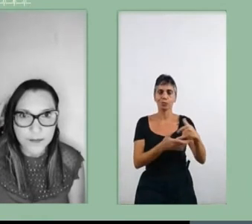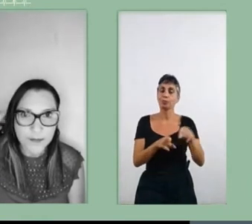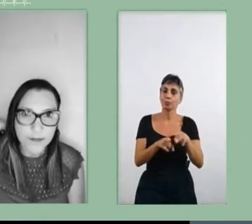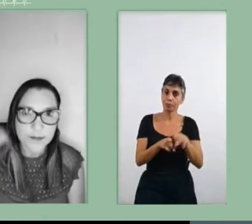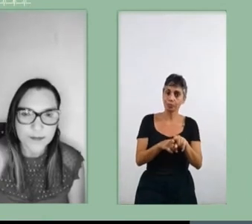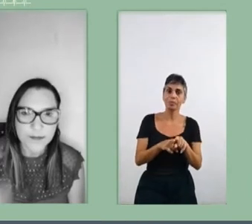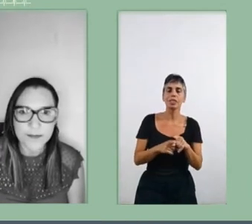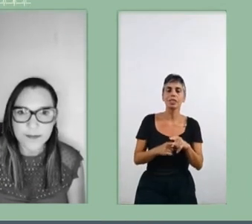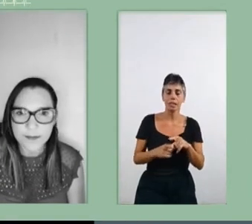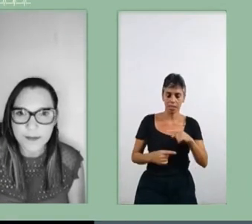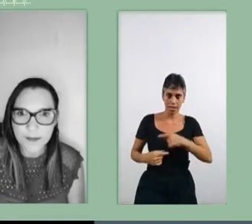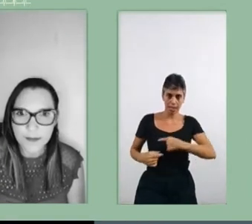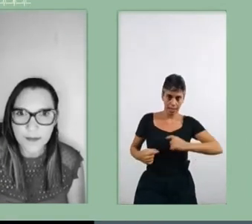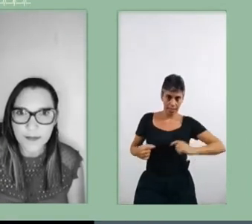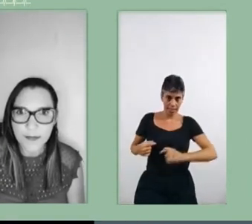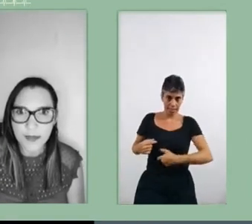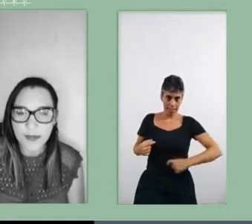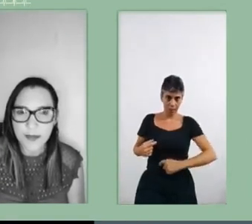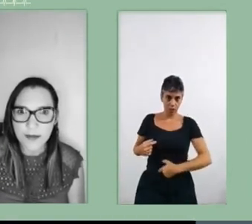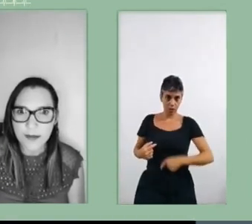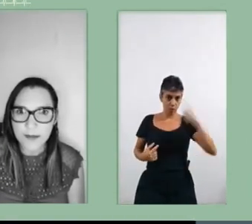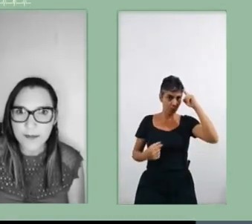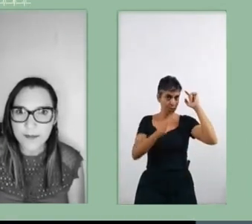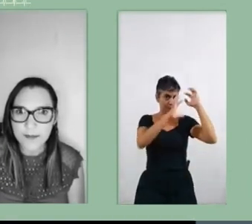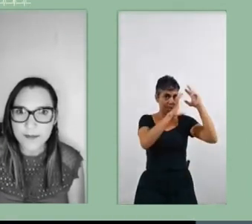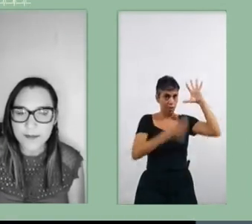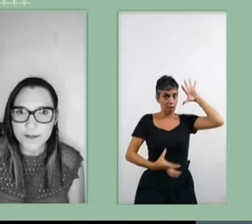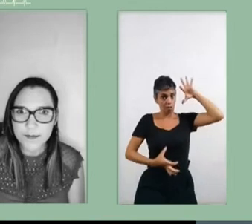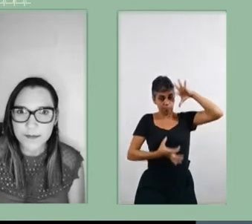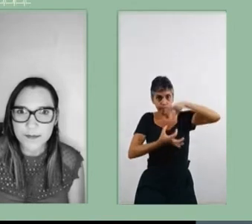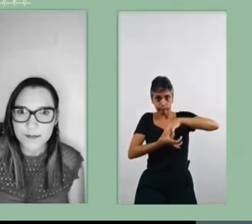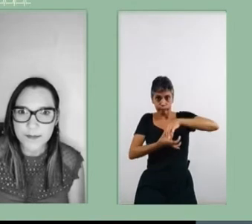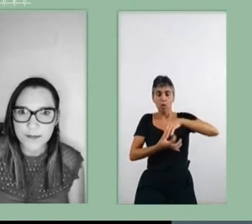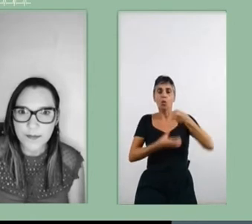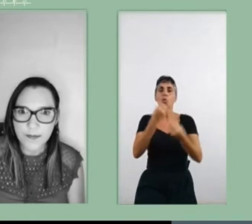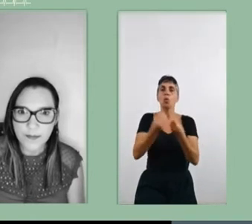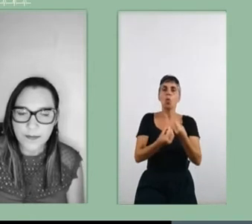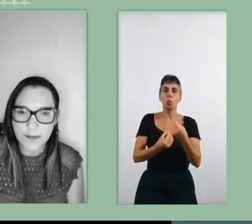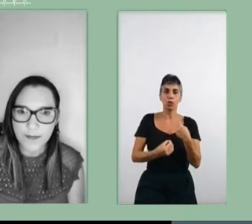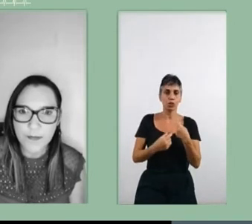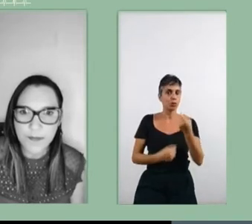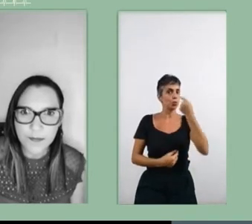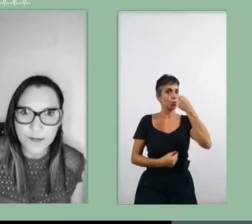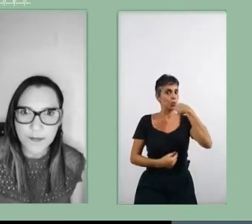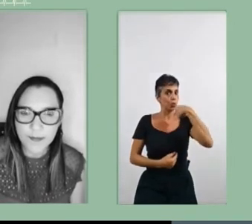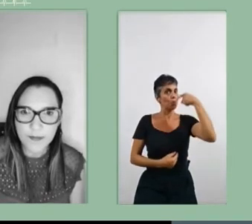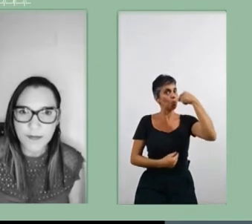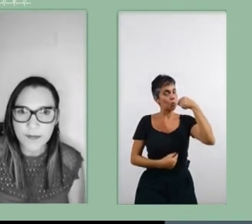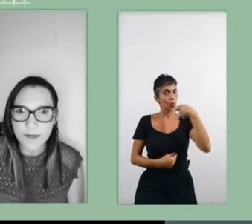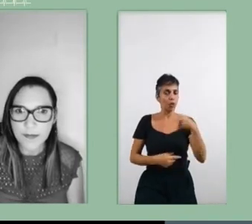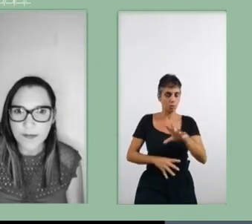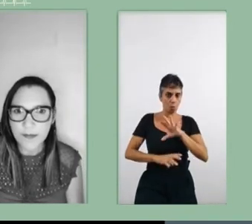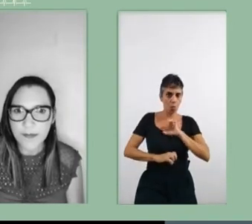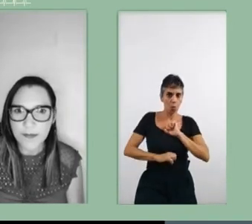e o cérebro, né? E, na verdade, como a gente absorve os canabinoides, isso é muito importante na terapia.